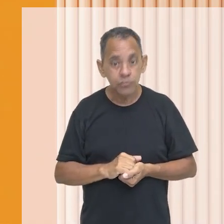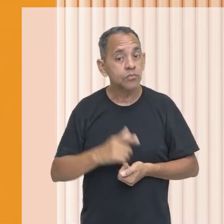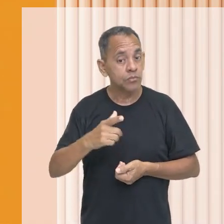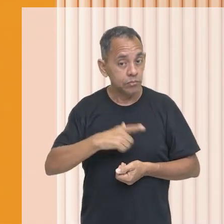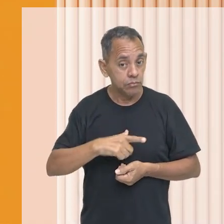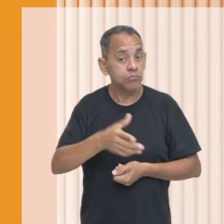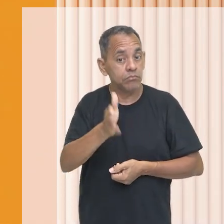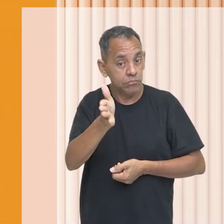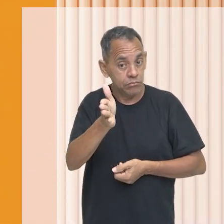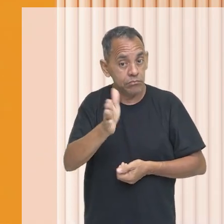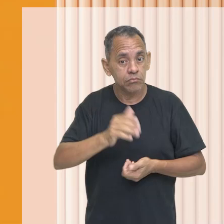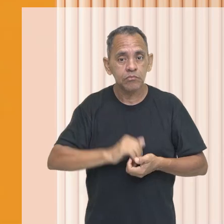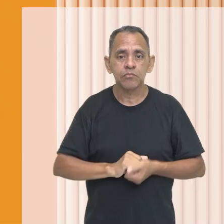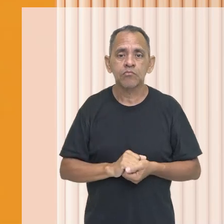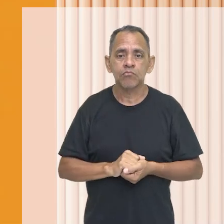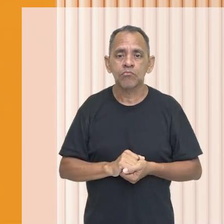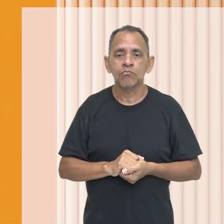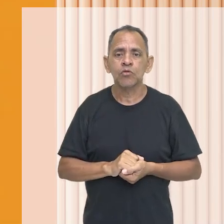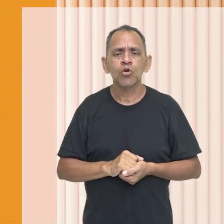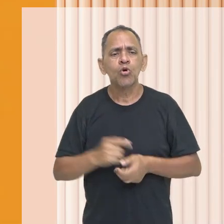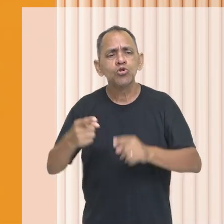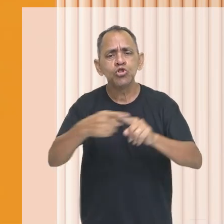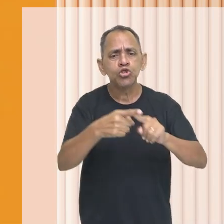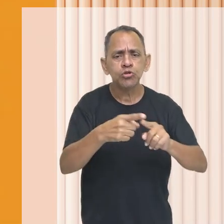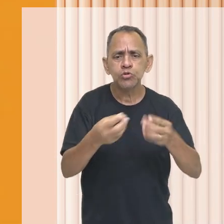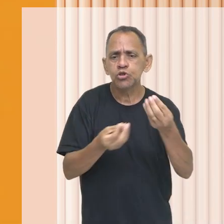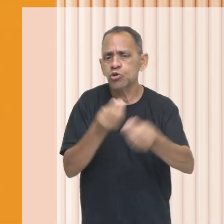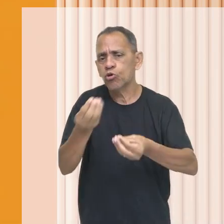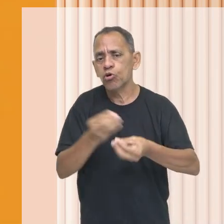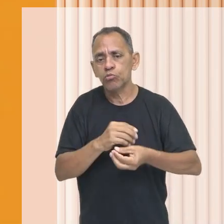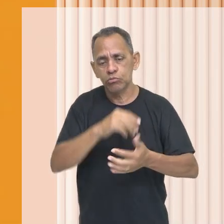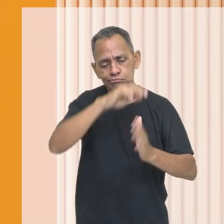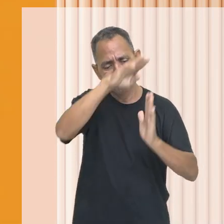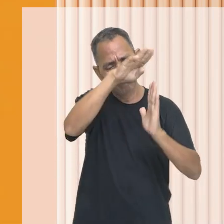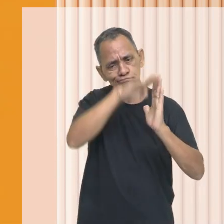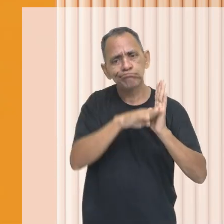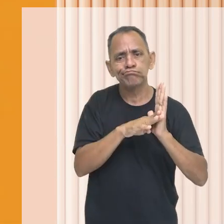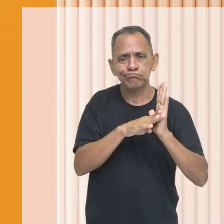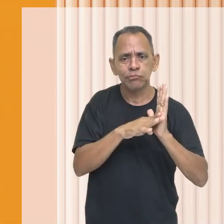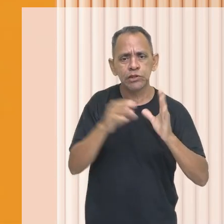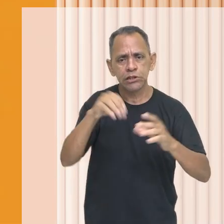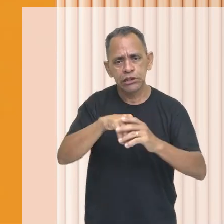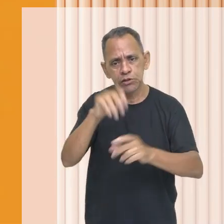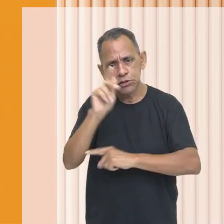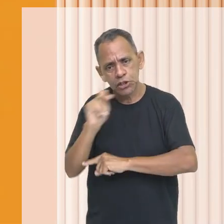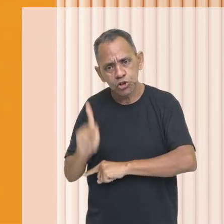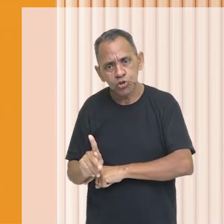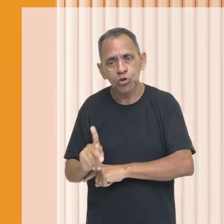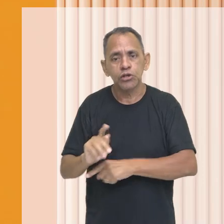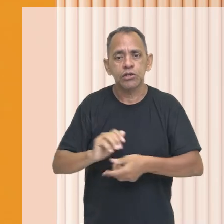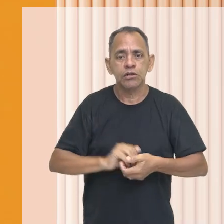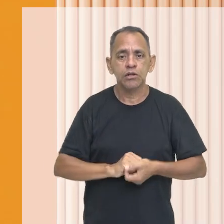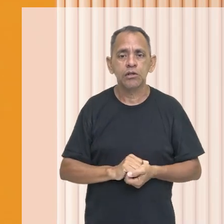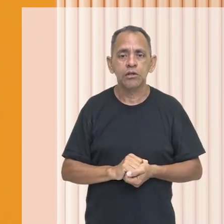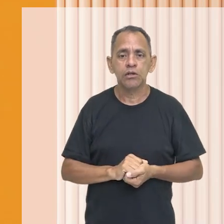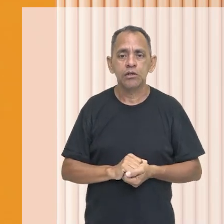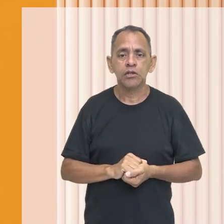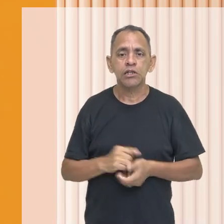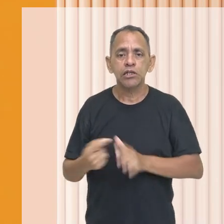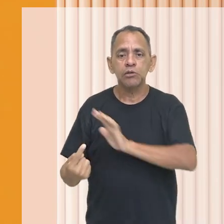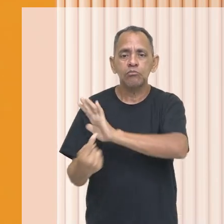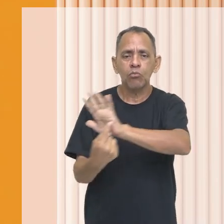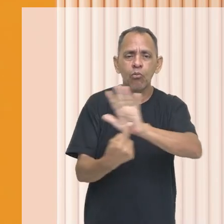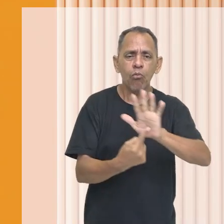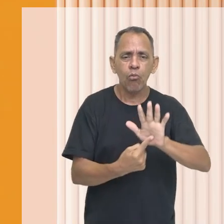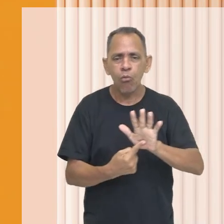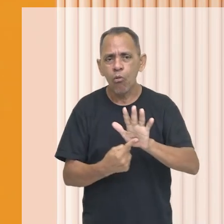existe um fator, né, um elemento histórico que serve como